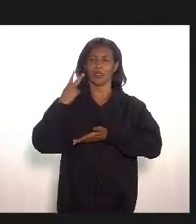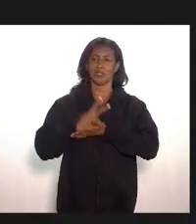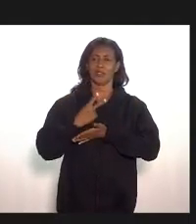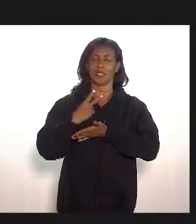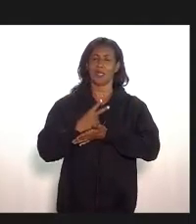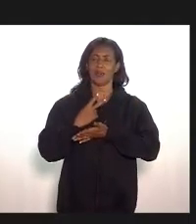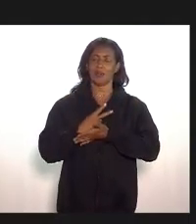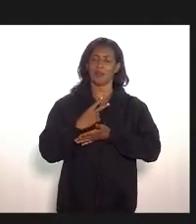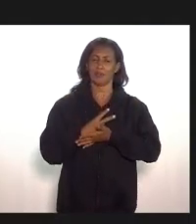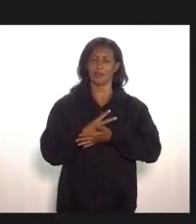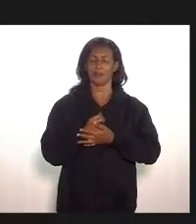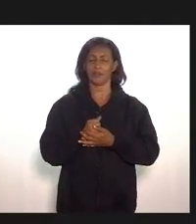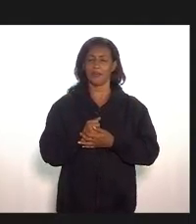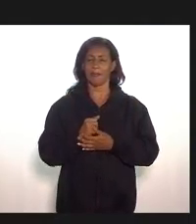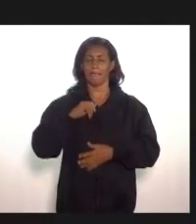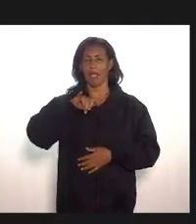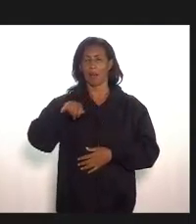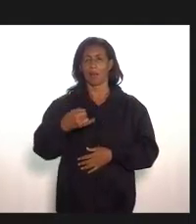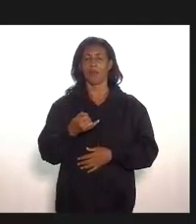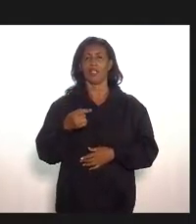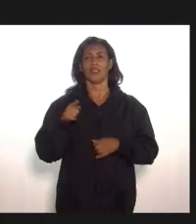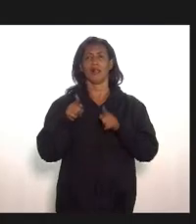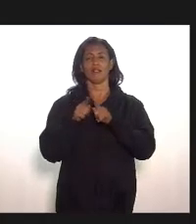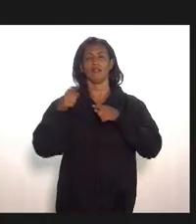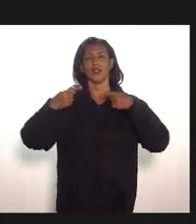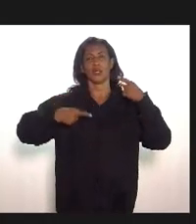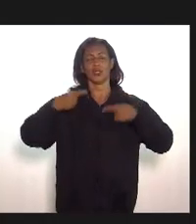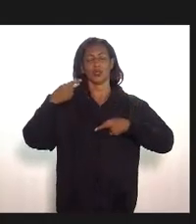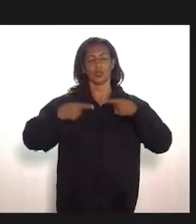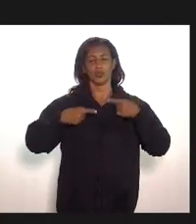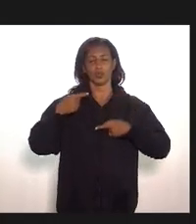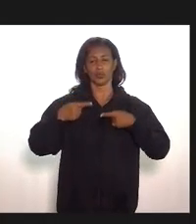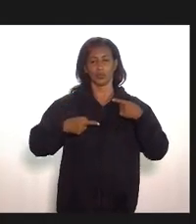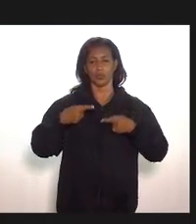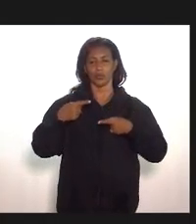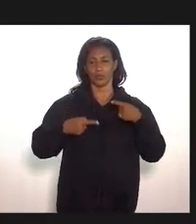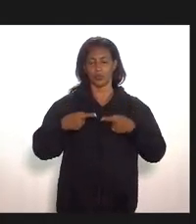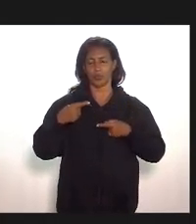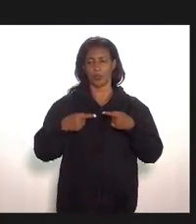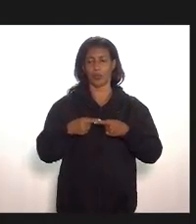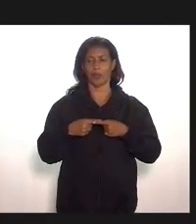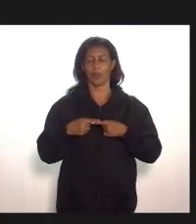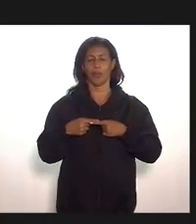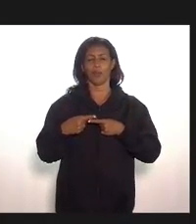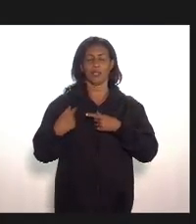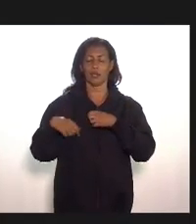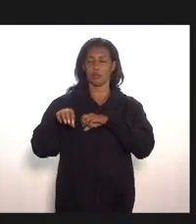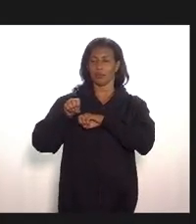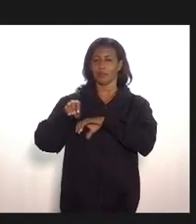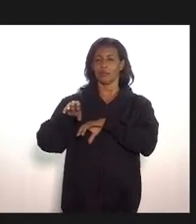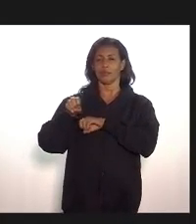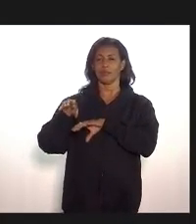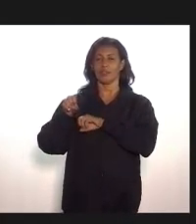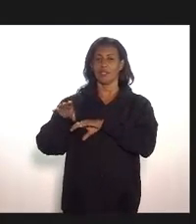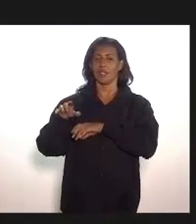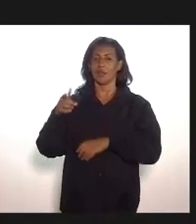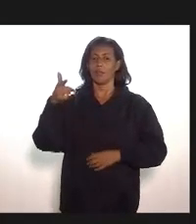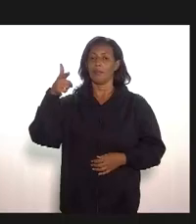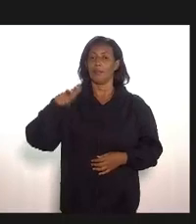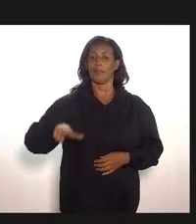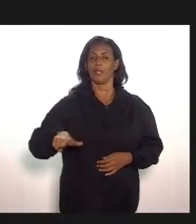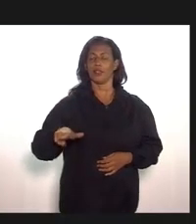Fluminense. Aproveitar uma discussão que tem um viés absolutamente relacionado à educação para, mais uma vez, promoverem ataques ao